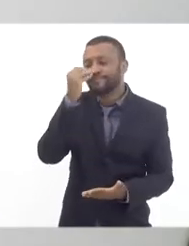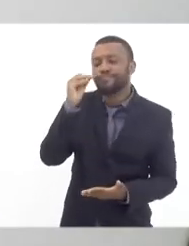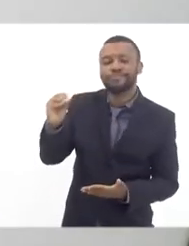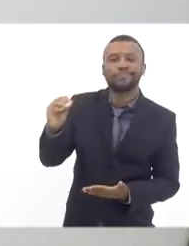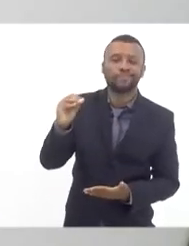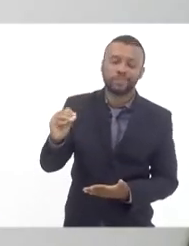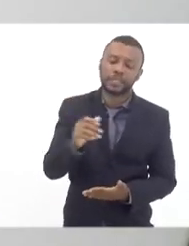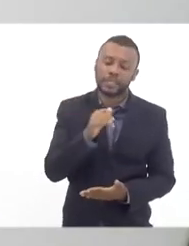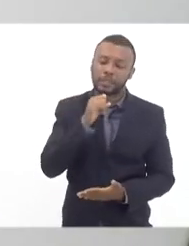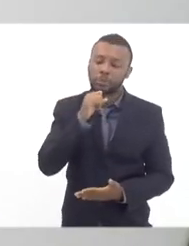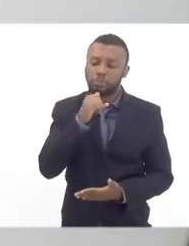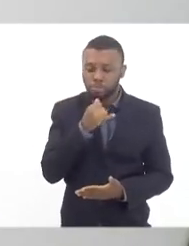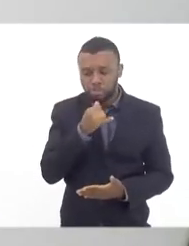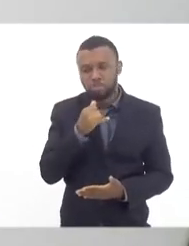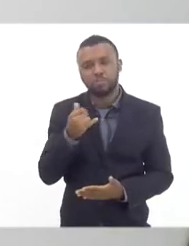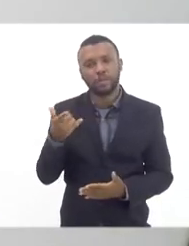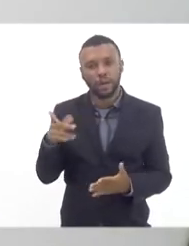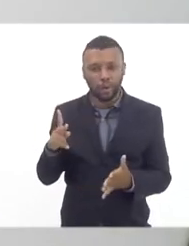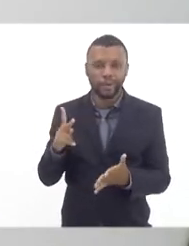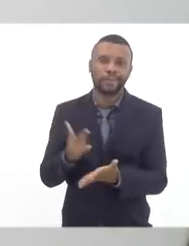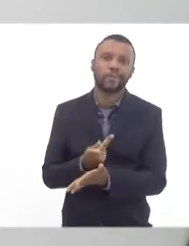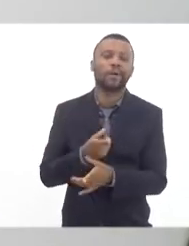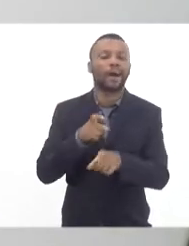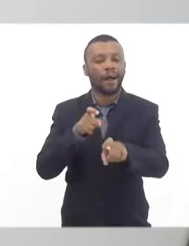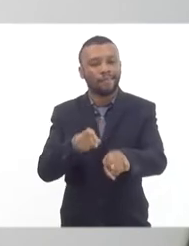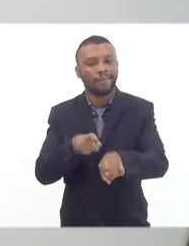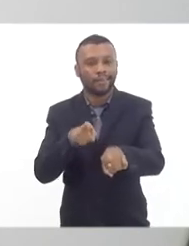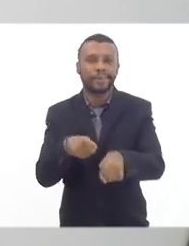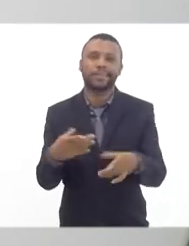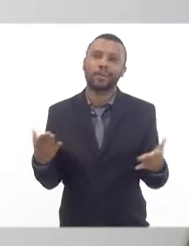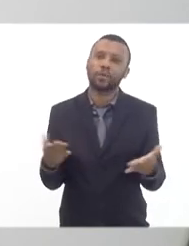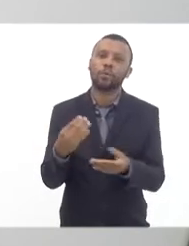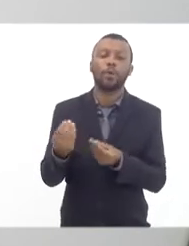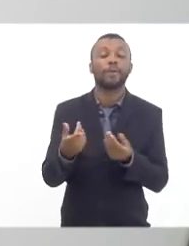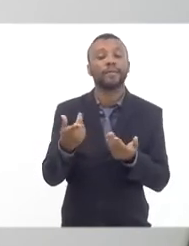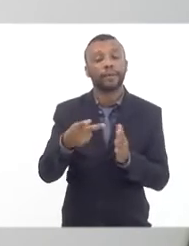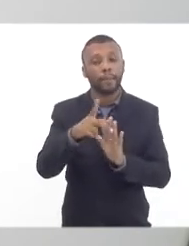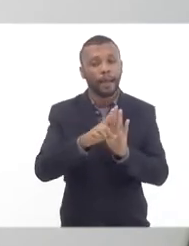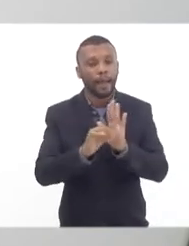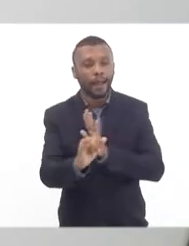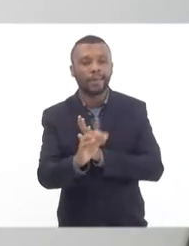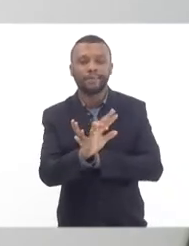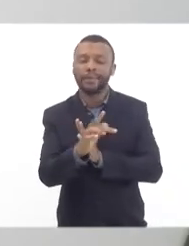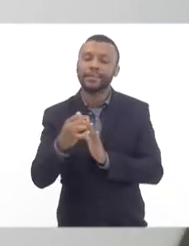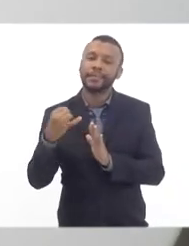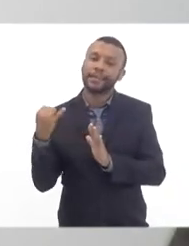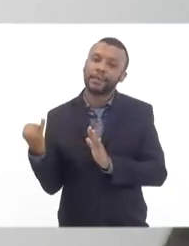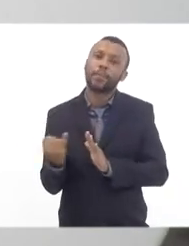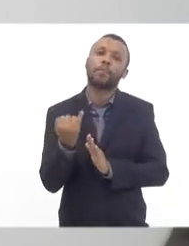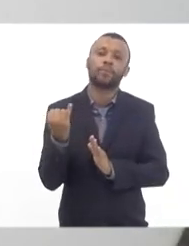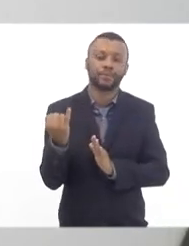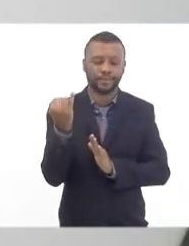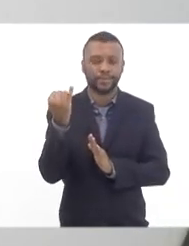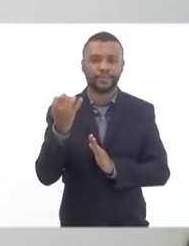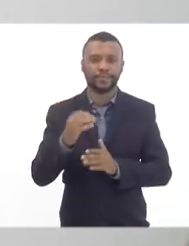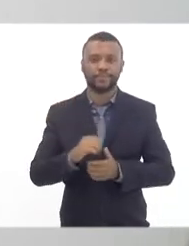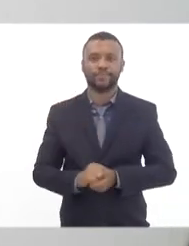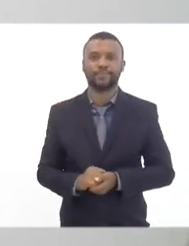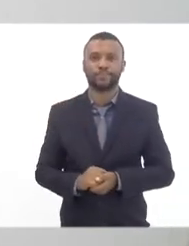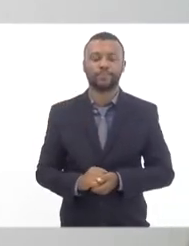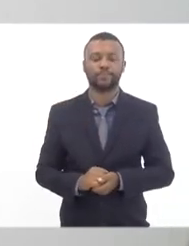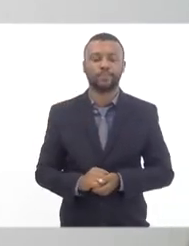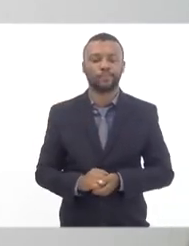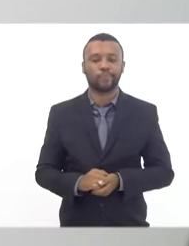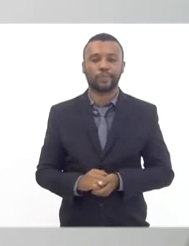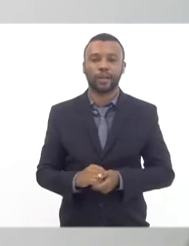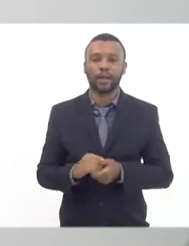infelizmente, resultou na situação da Fazenda hoje. E como esse PL vai ser um divisor de águas. A nossa preocupação